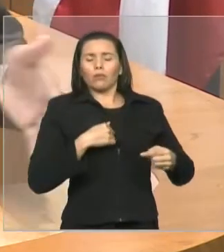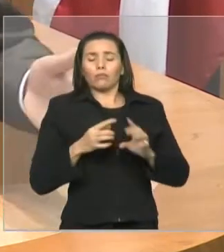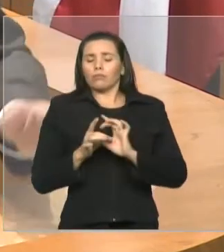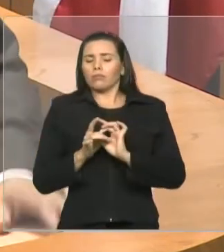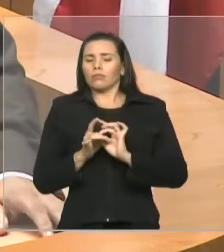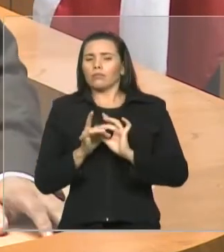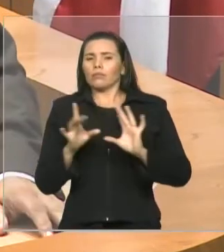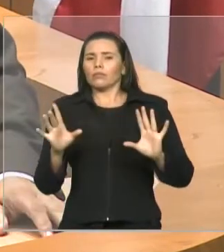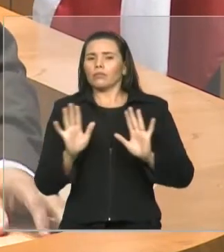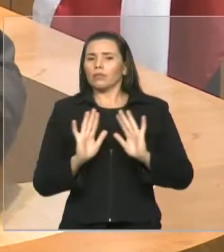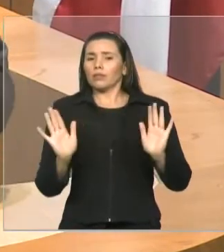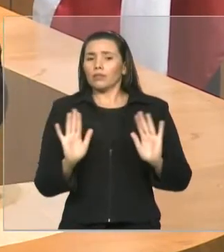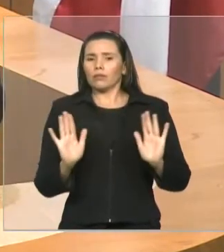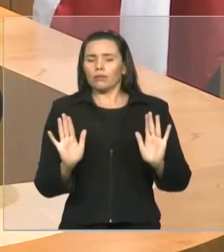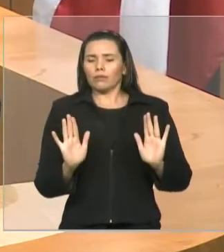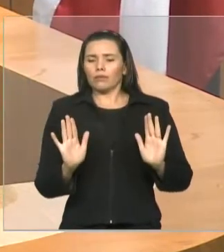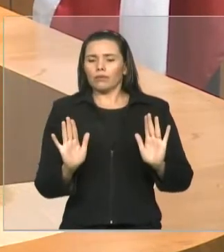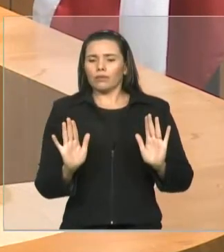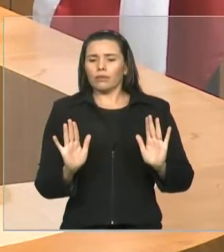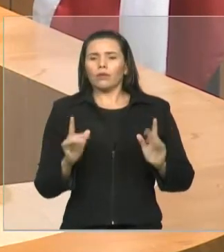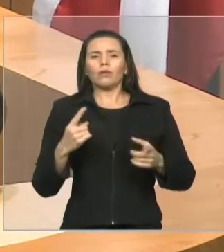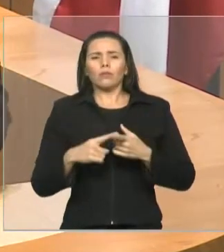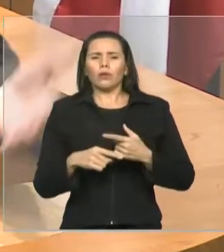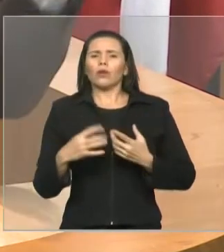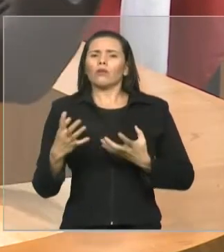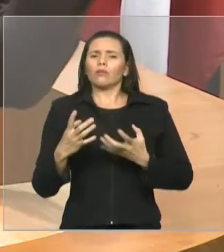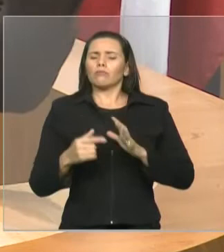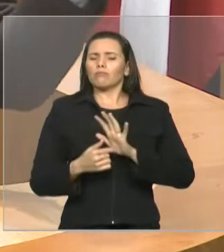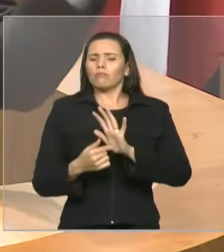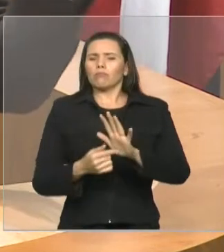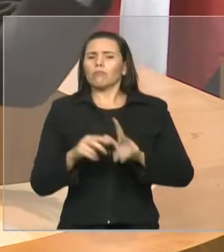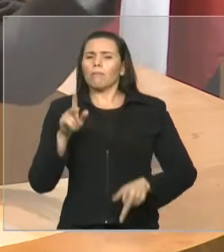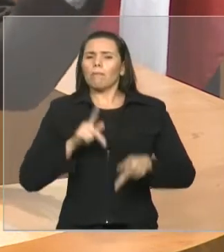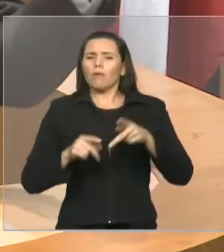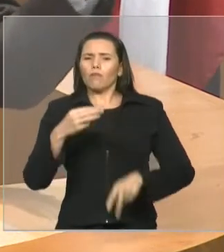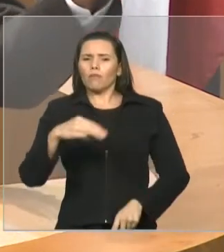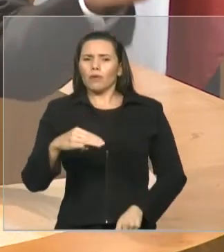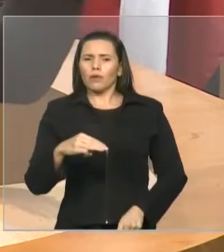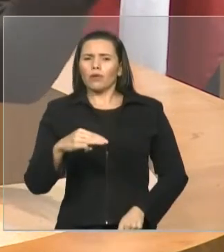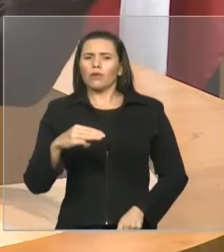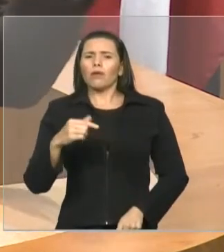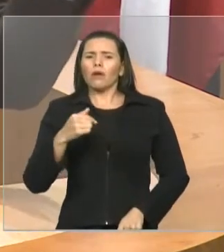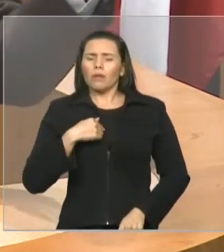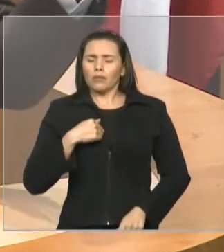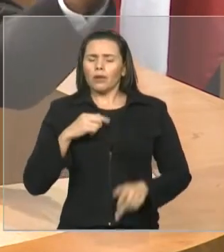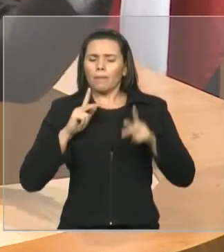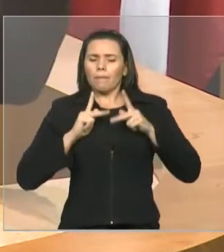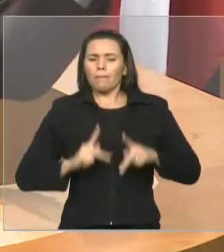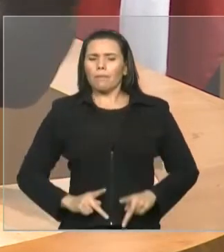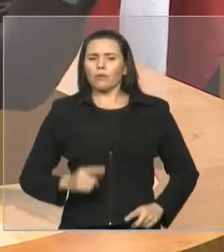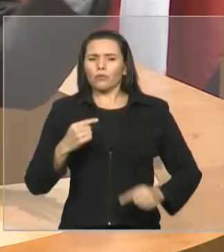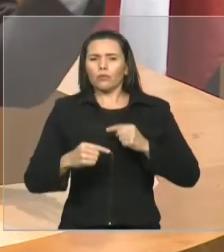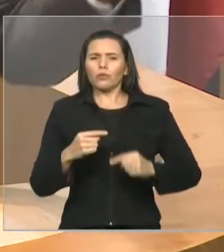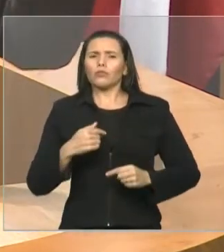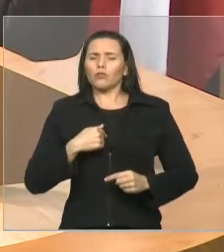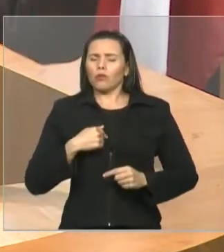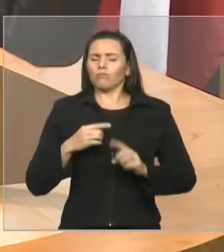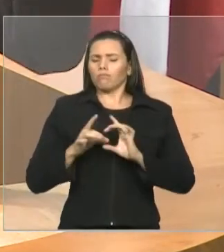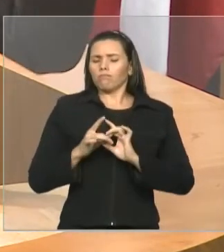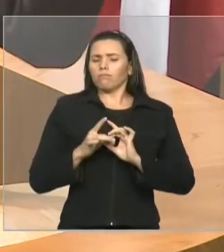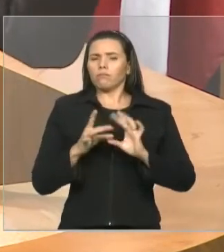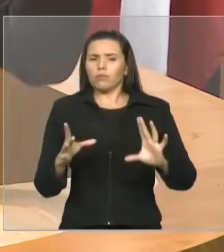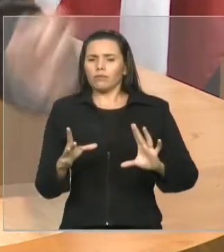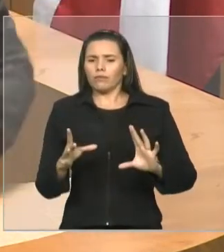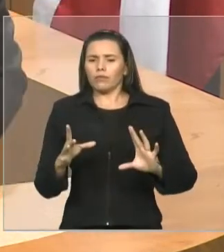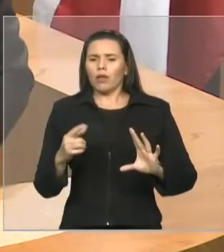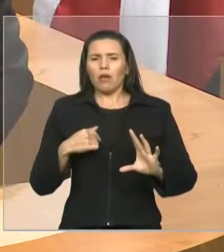casa, até porque eu preciso mostrar para a população do Estado do Maranhão a minha coerência política e a minha independência. Mais uma vez, não